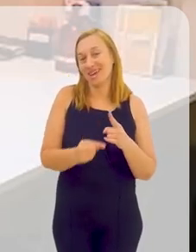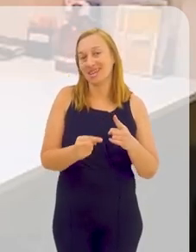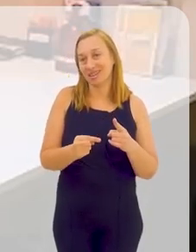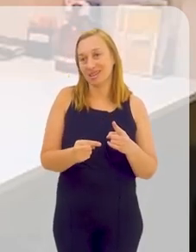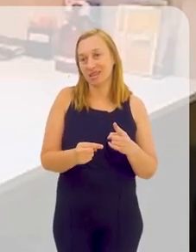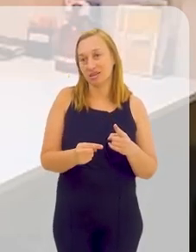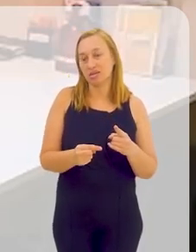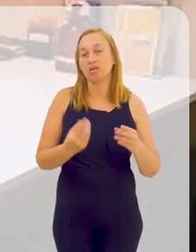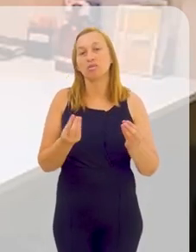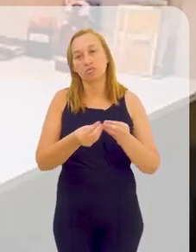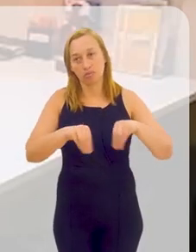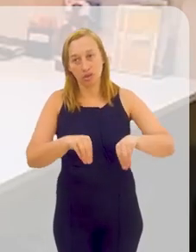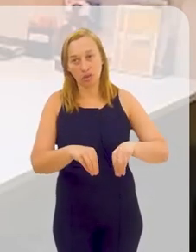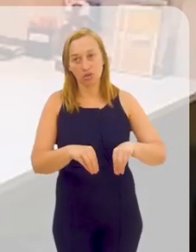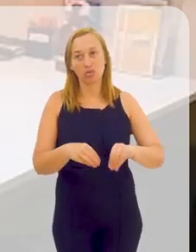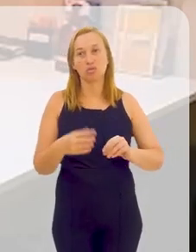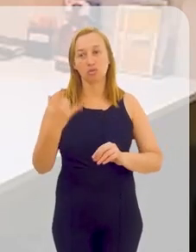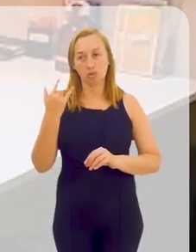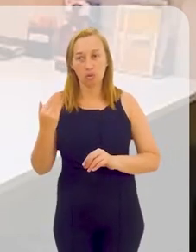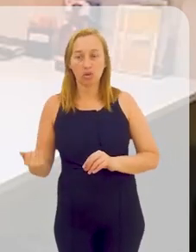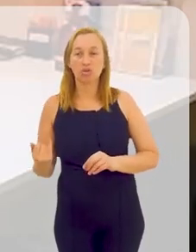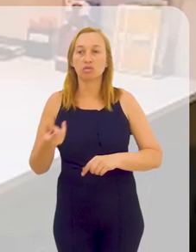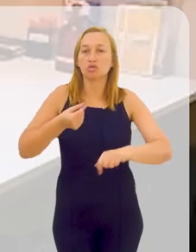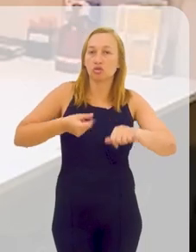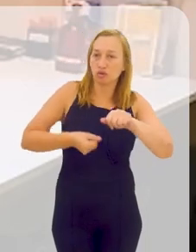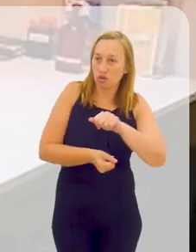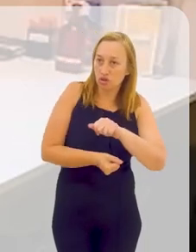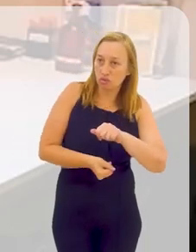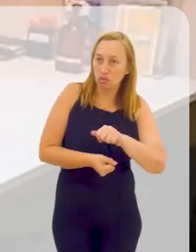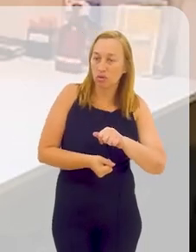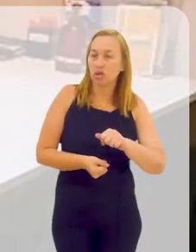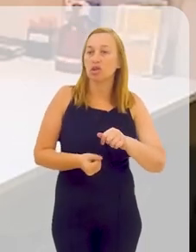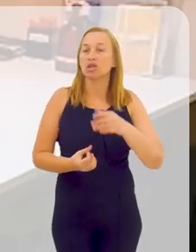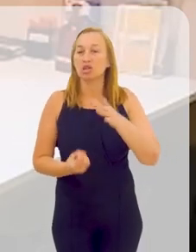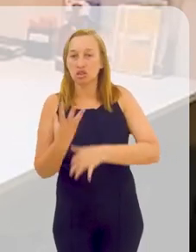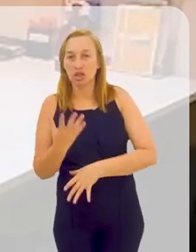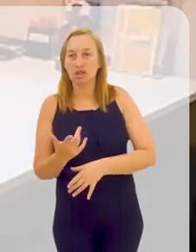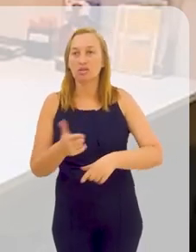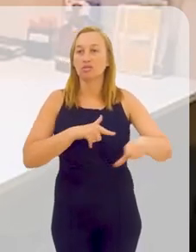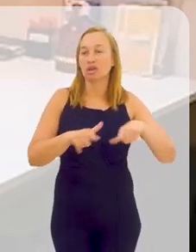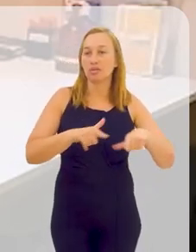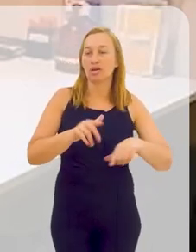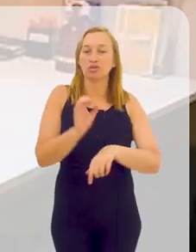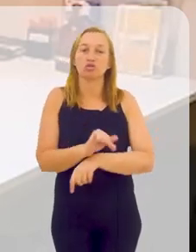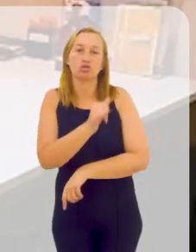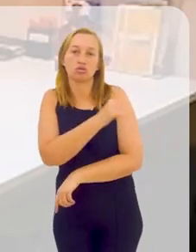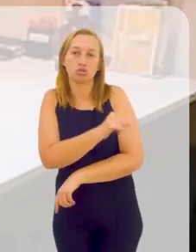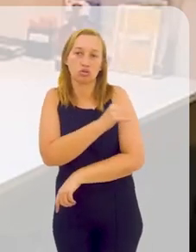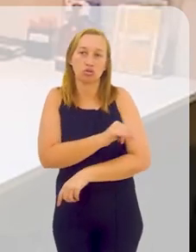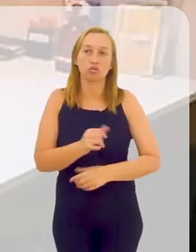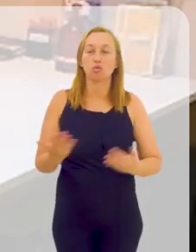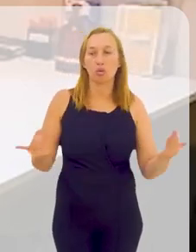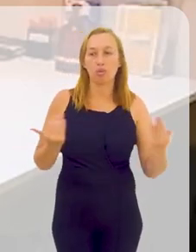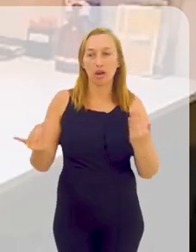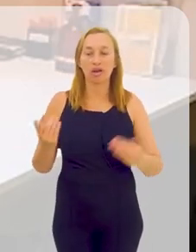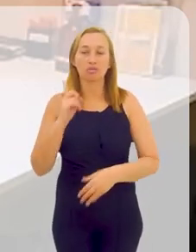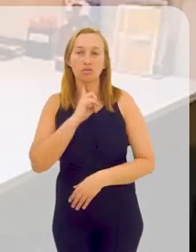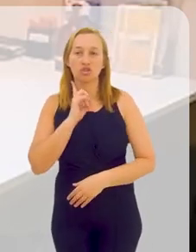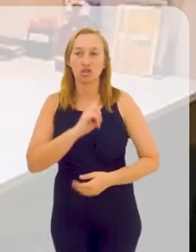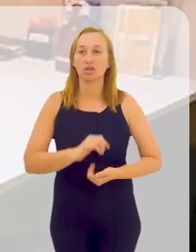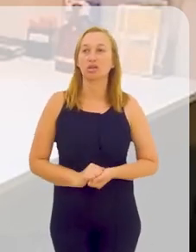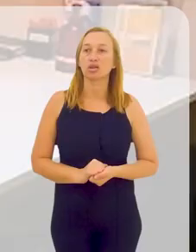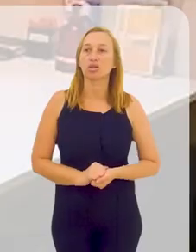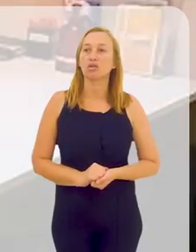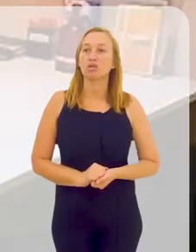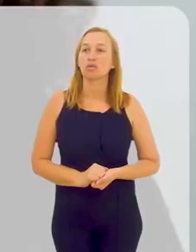incompleto e parcial prejudicando a atração de investimentos e a geração de empregos para o Estado do Rio de Janeiro em